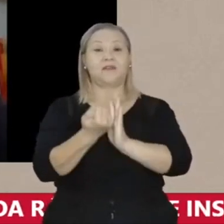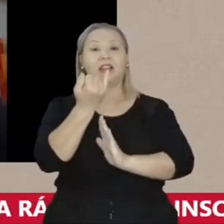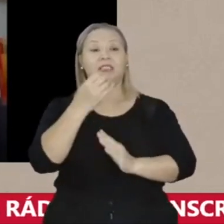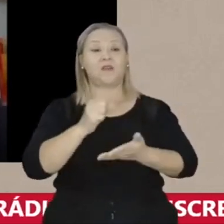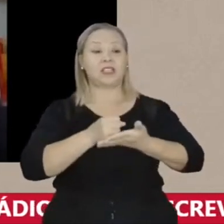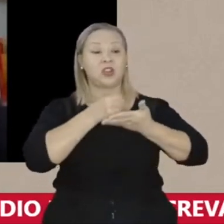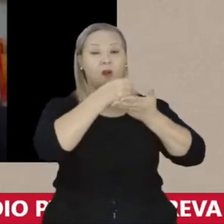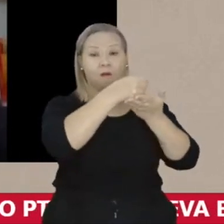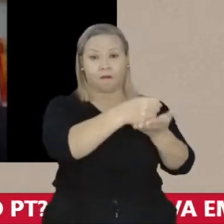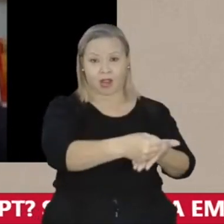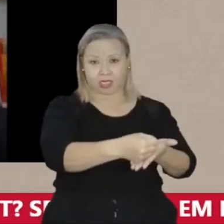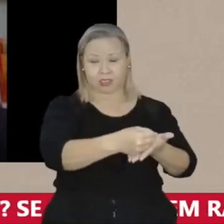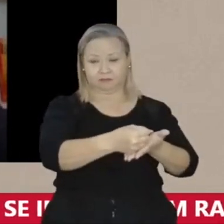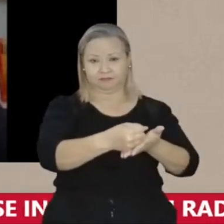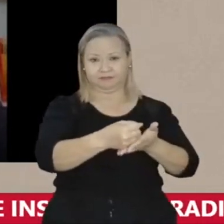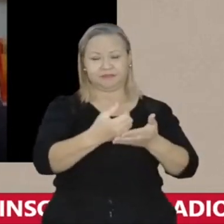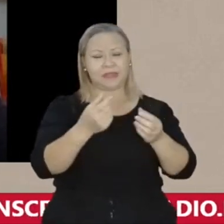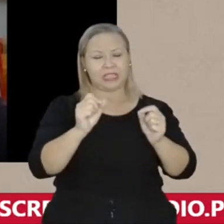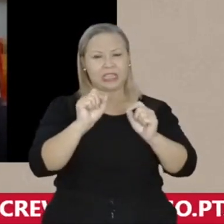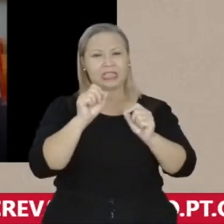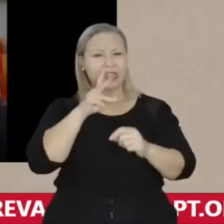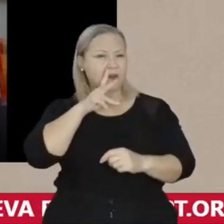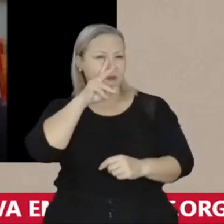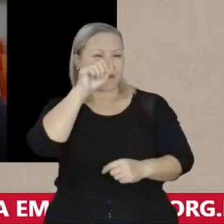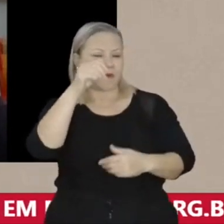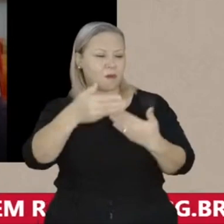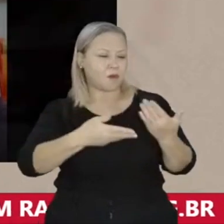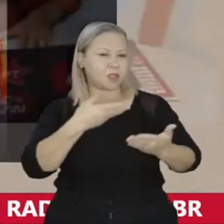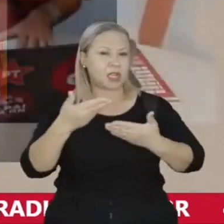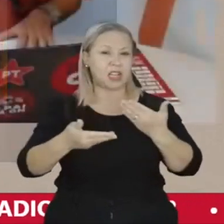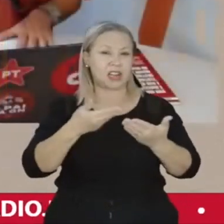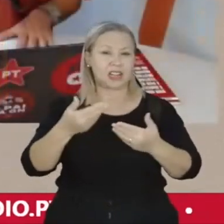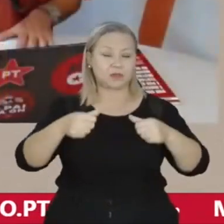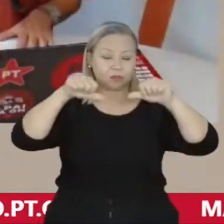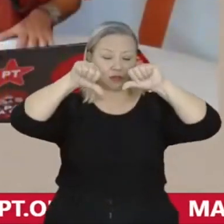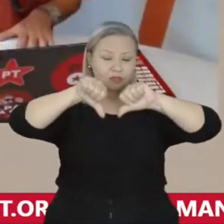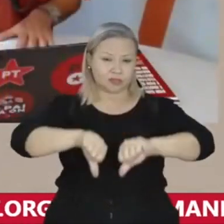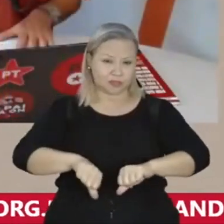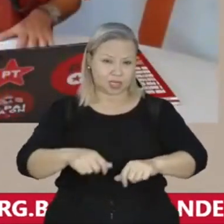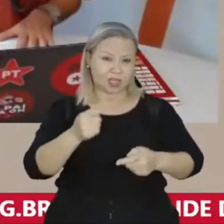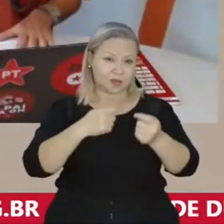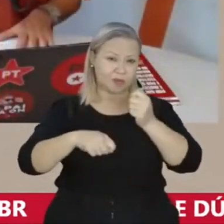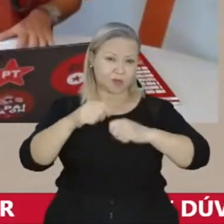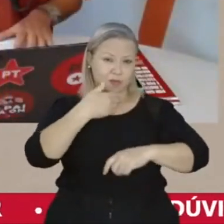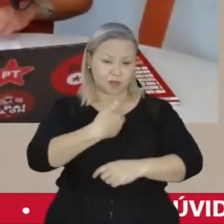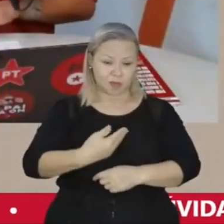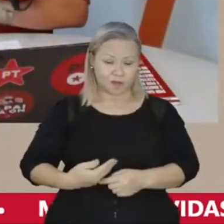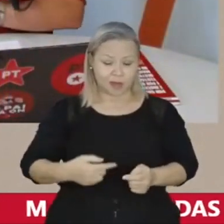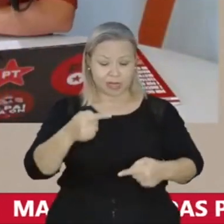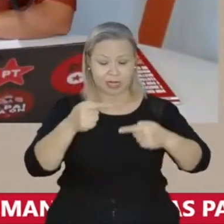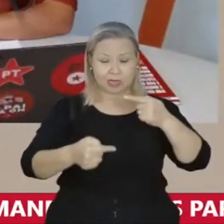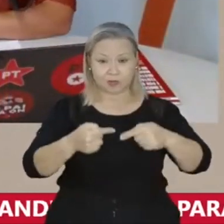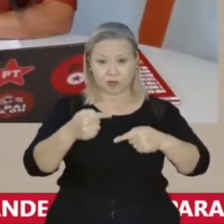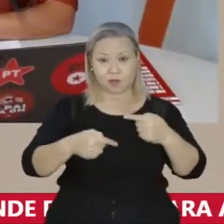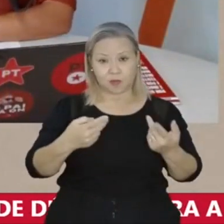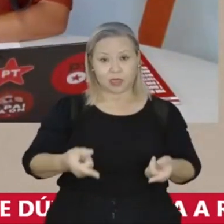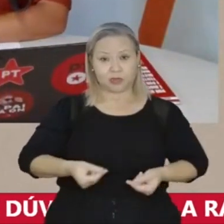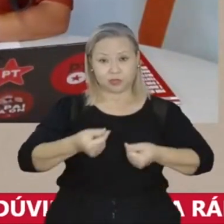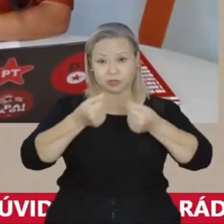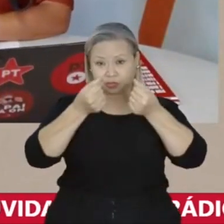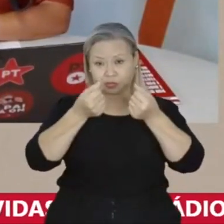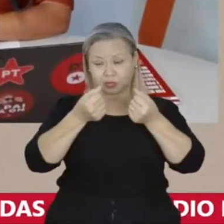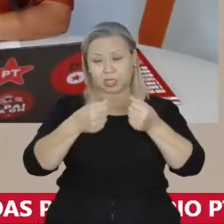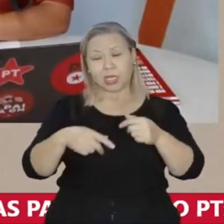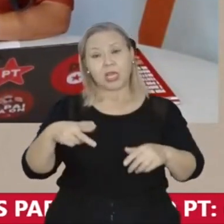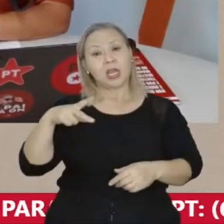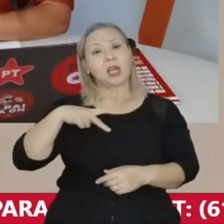oferta e ela guarda forte relação com o desastre econômico do governo, por exemplo, na sua política cambial e, em particular, na